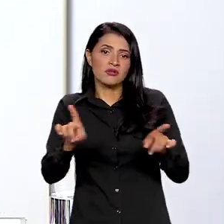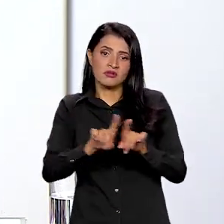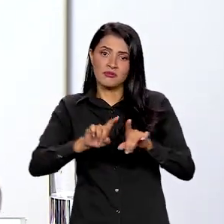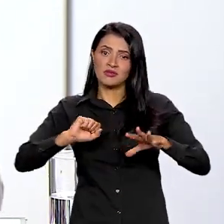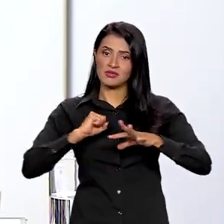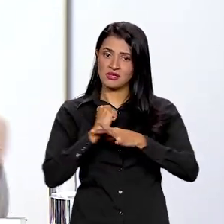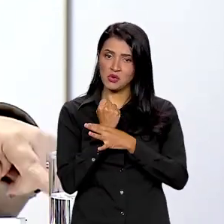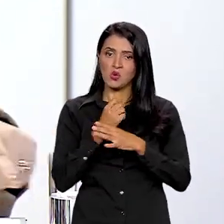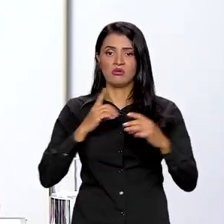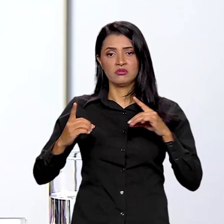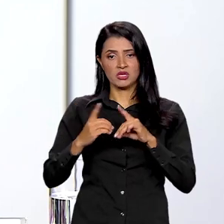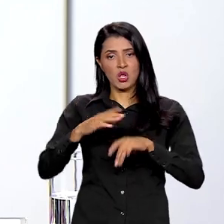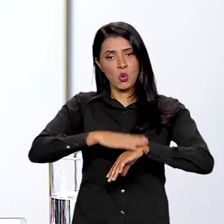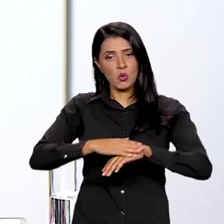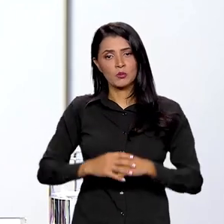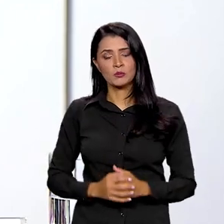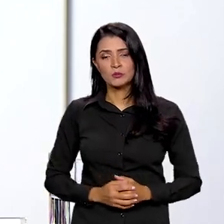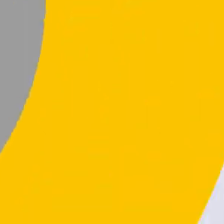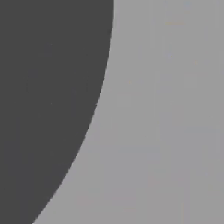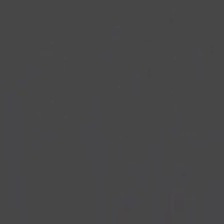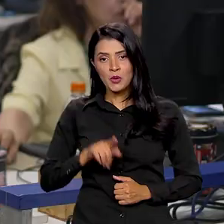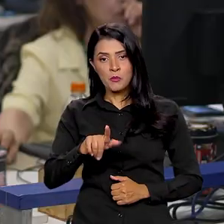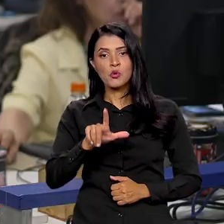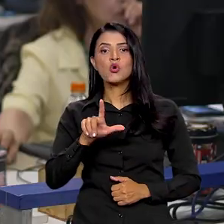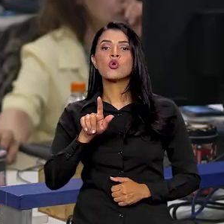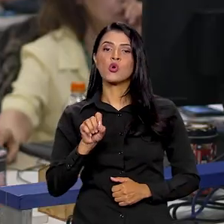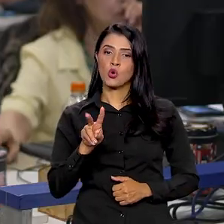a vocês segurança no atendimento.